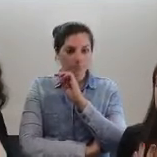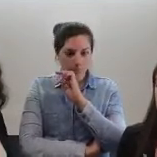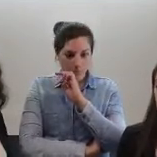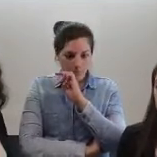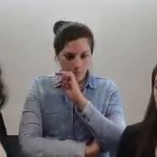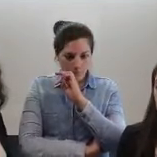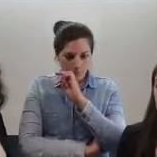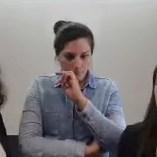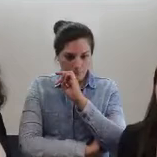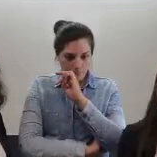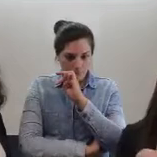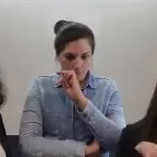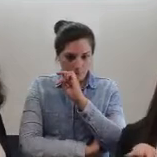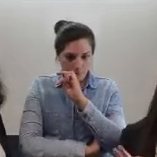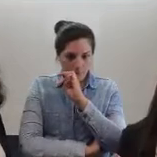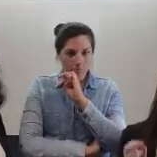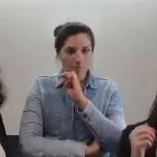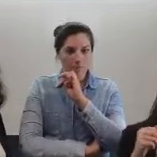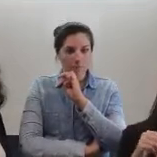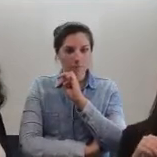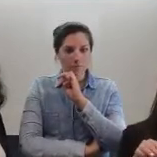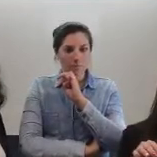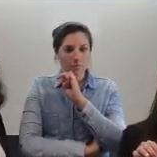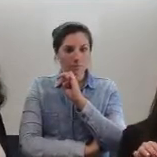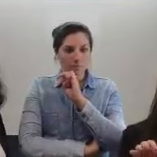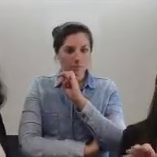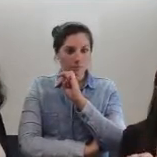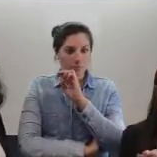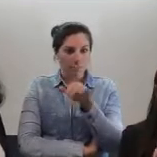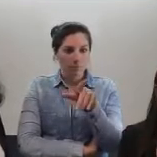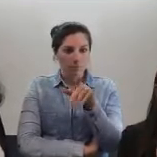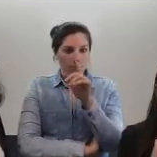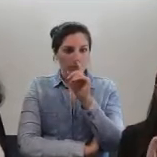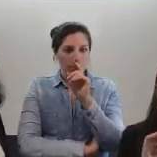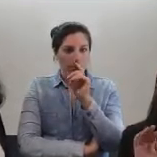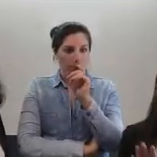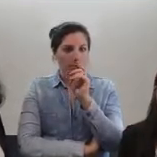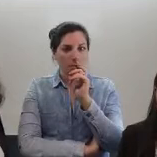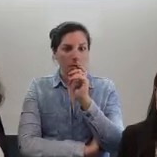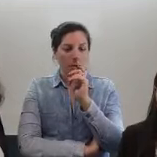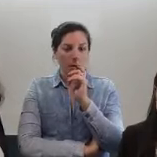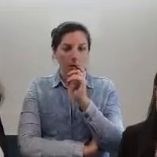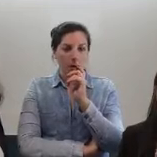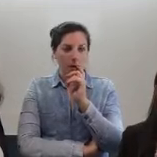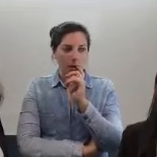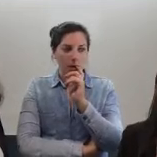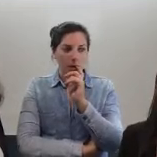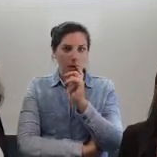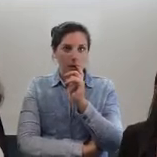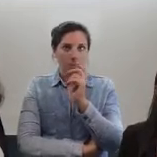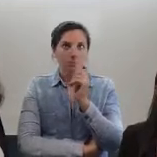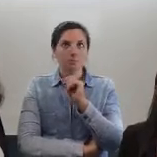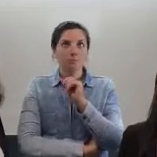as pesquisas por periódicos são periódicos externos, que têm a avaliação por pares também, são fontes seguras de informação